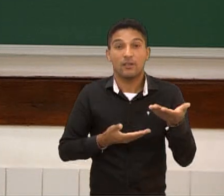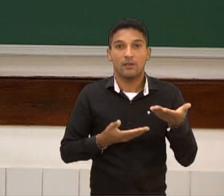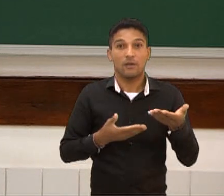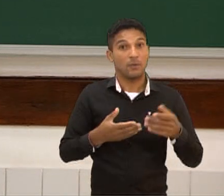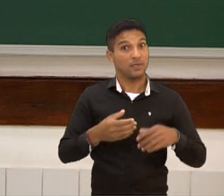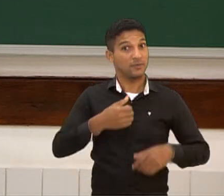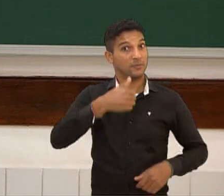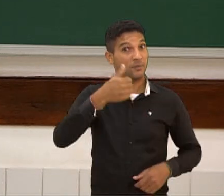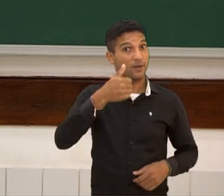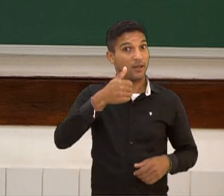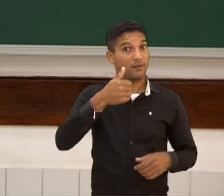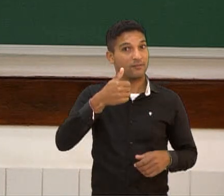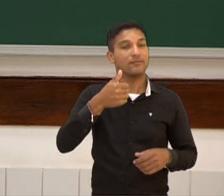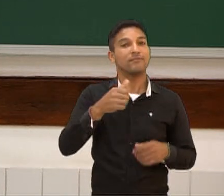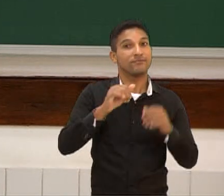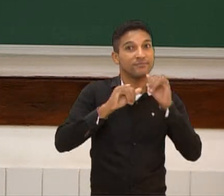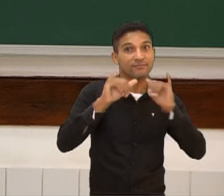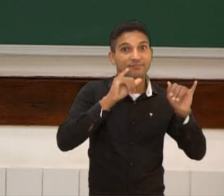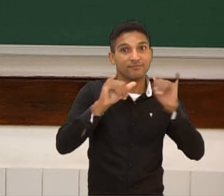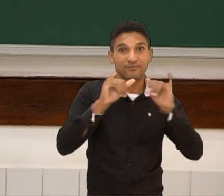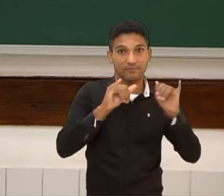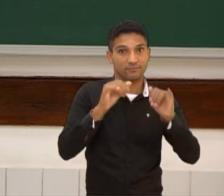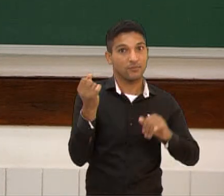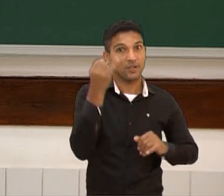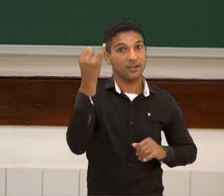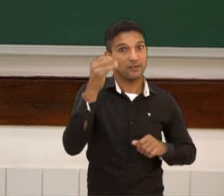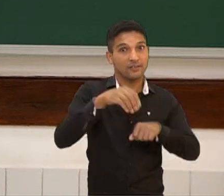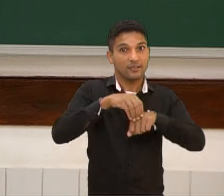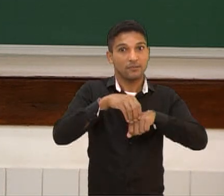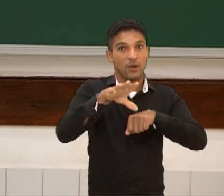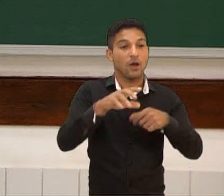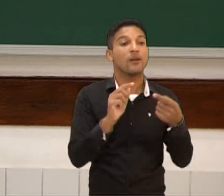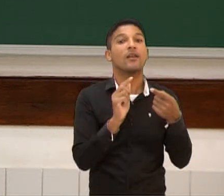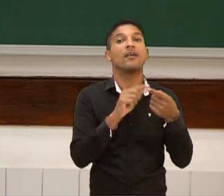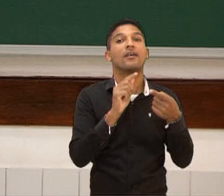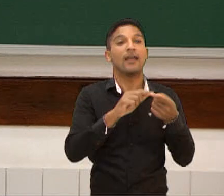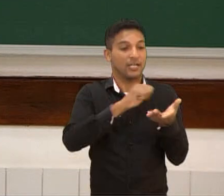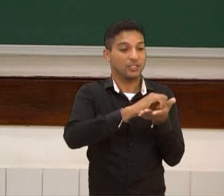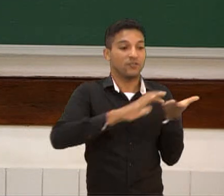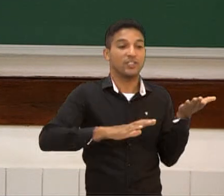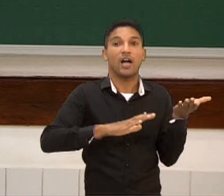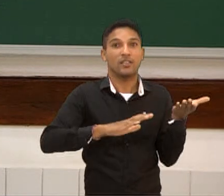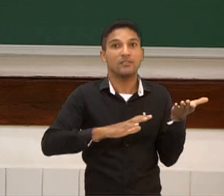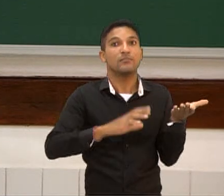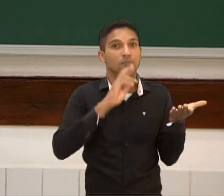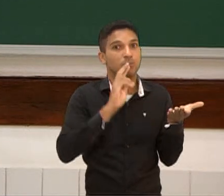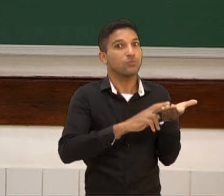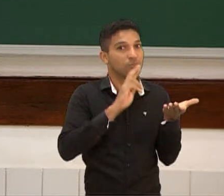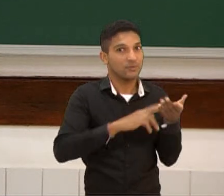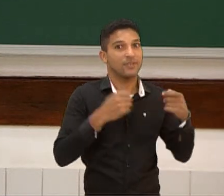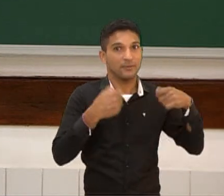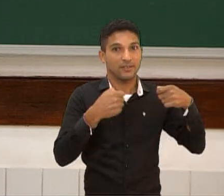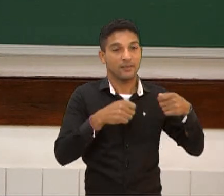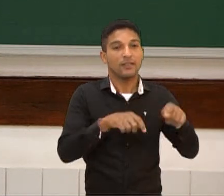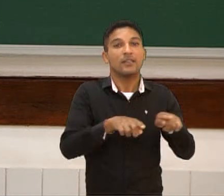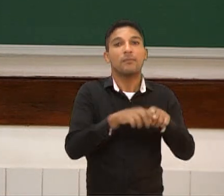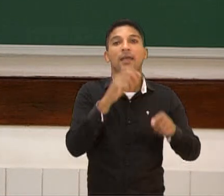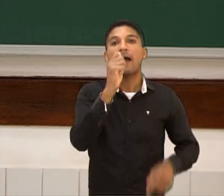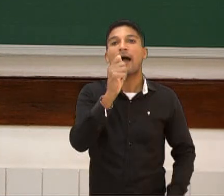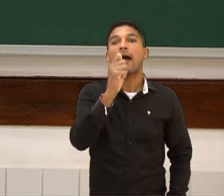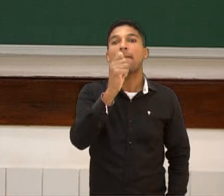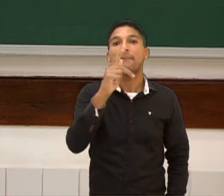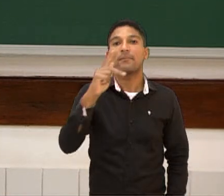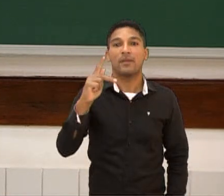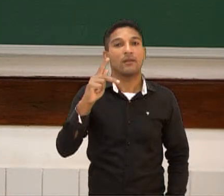para uns recadinhos muito importantes para vocês, que são o quê? Realizar as atividades, acessar o aplicativo, certo?